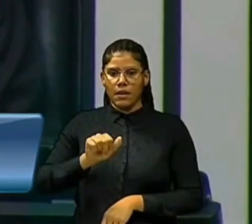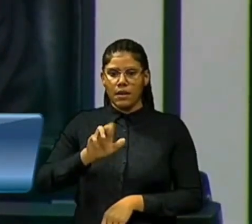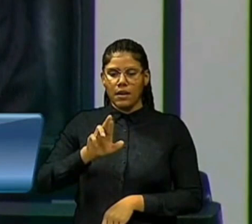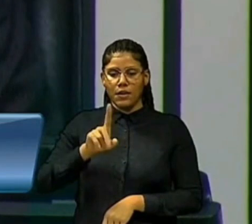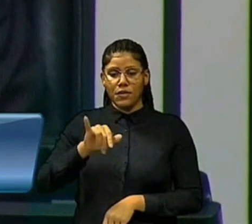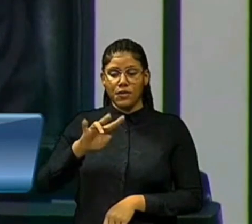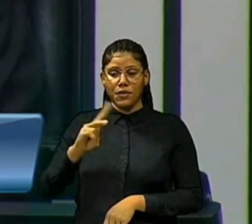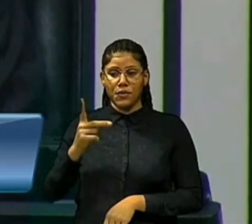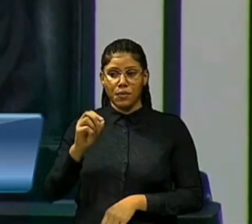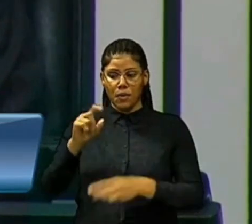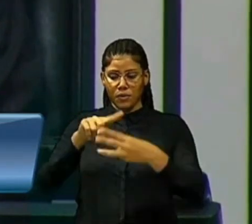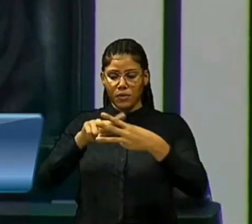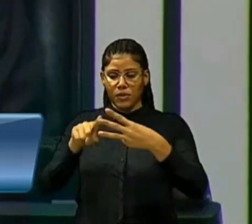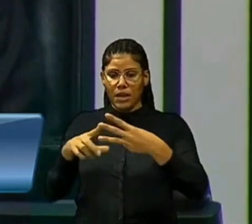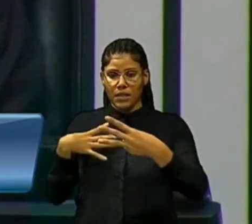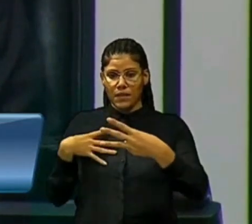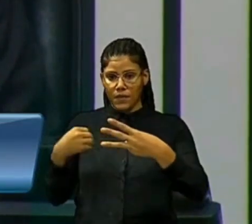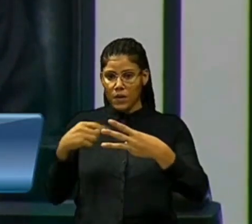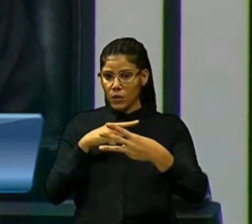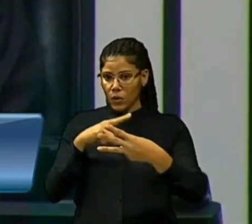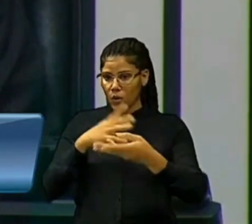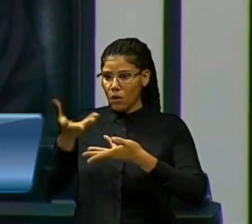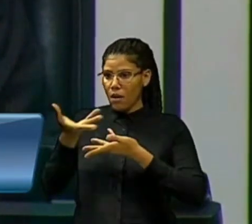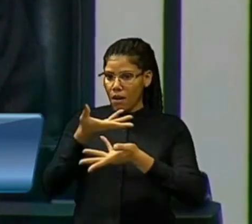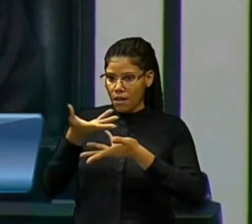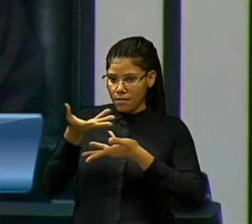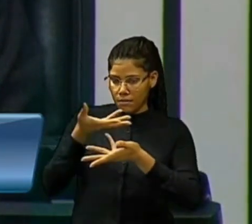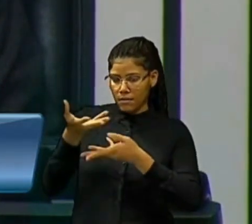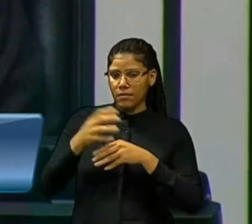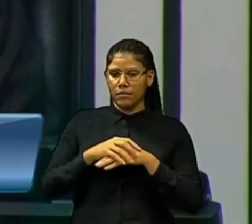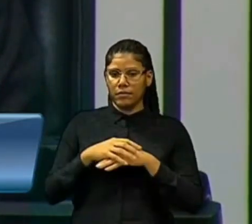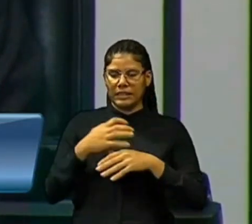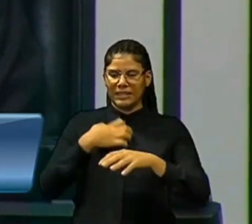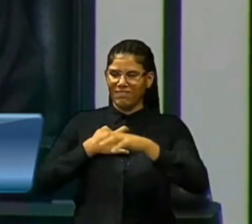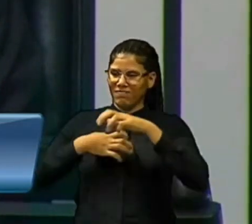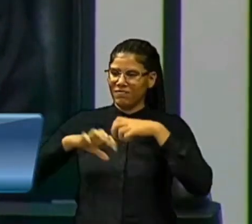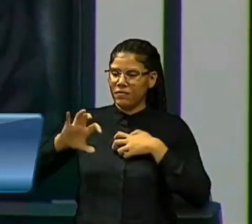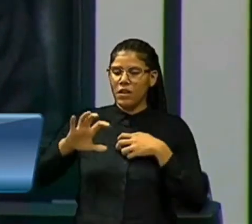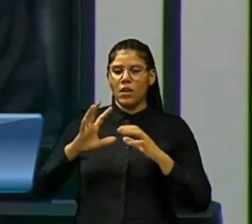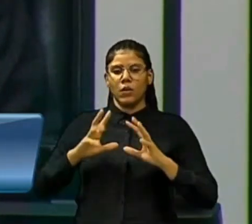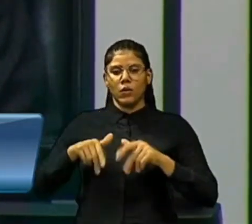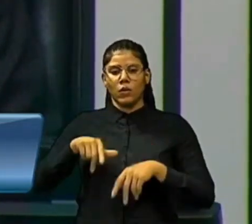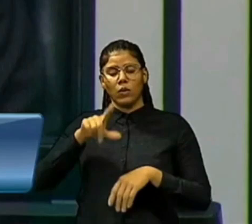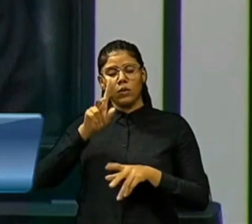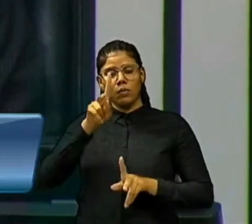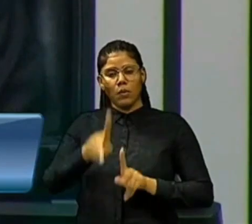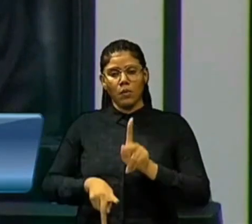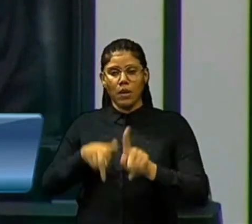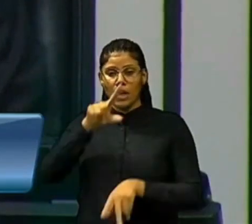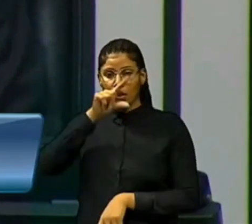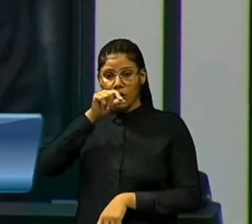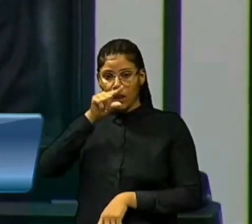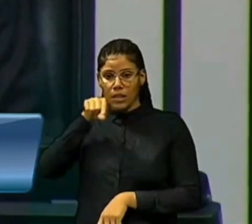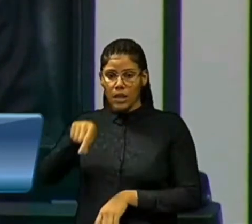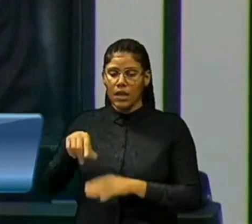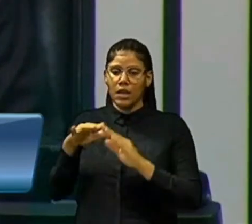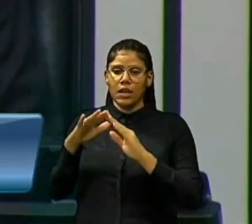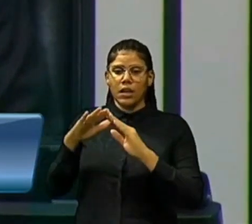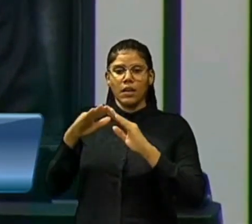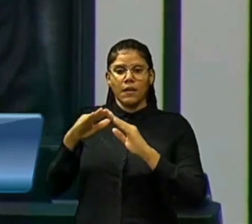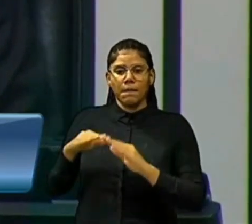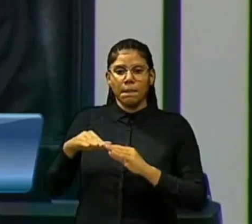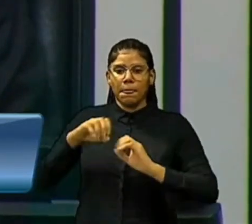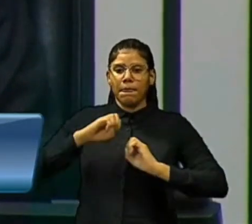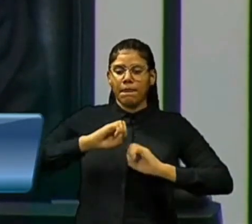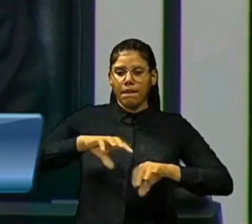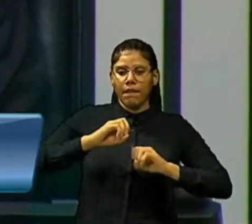quem tenho relação, manifestar a minha solidariedade cristã a todo o povo de Quixadá, terra onde ele militou na saúde e